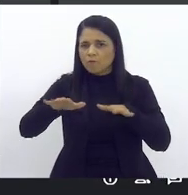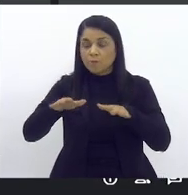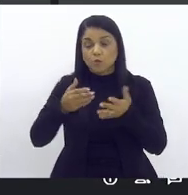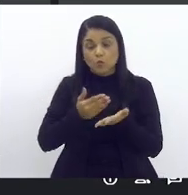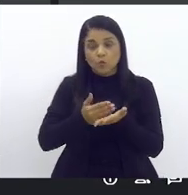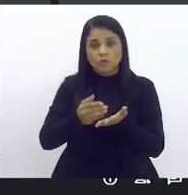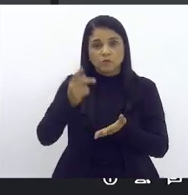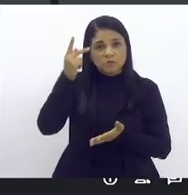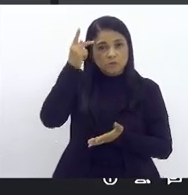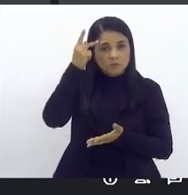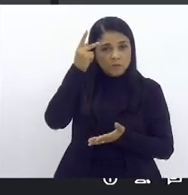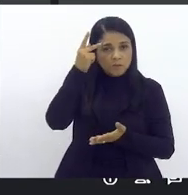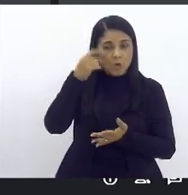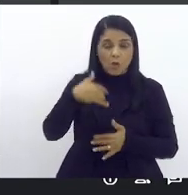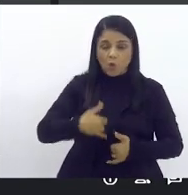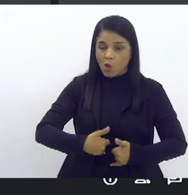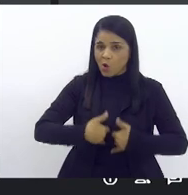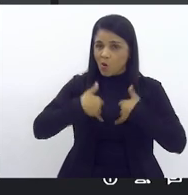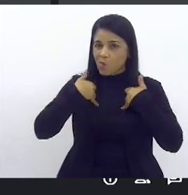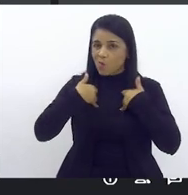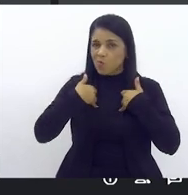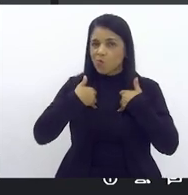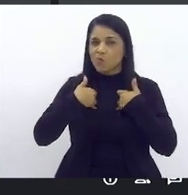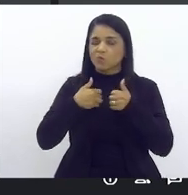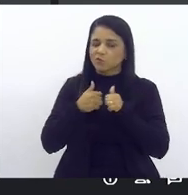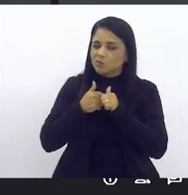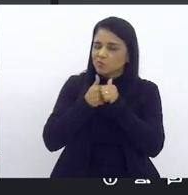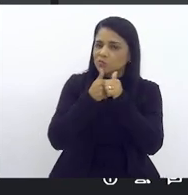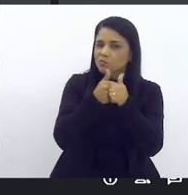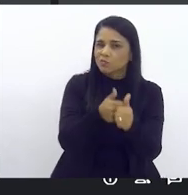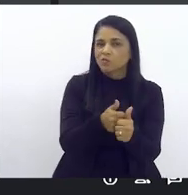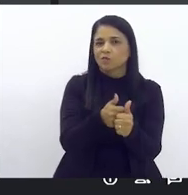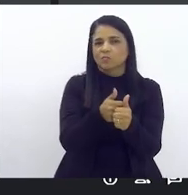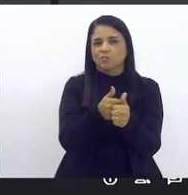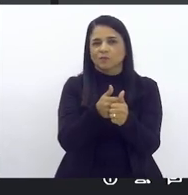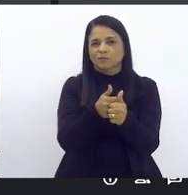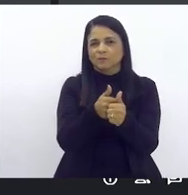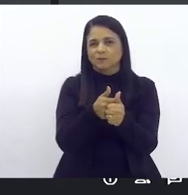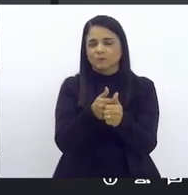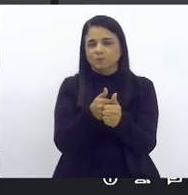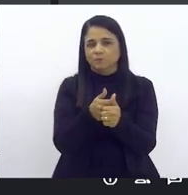Paulo, e eu tenho a honra de ter acompanhado, né,